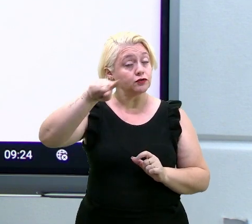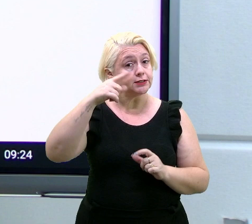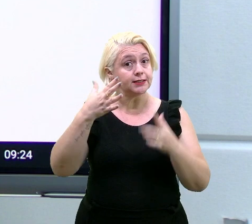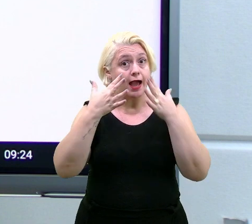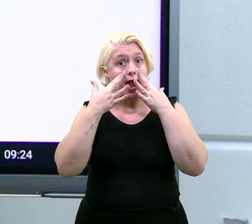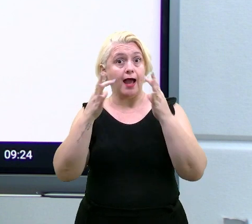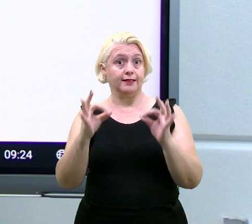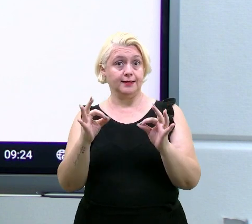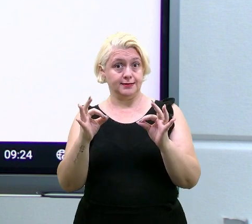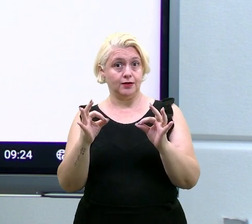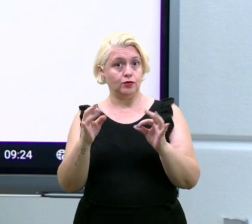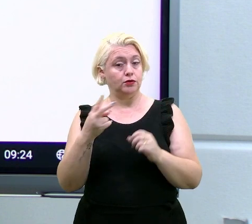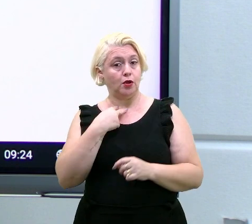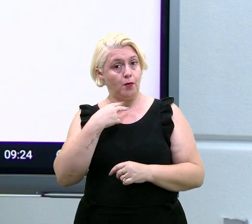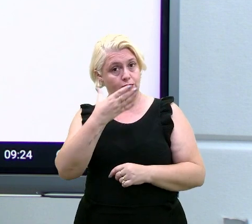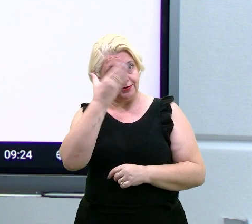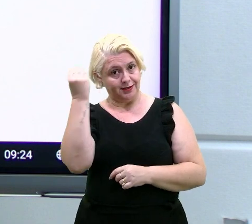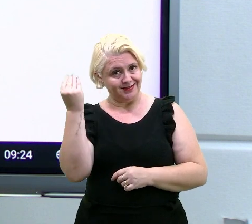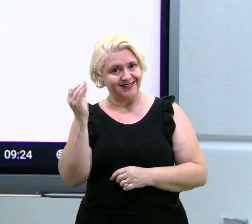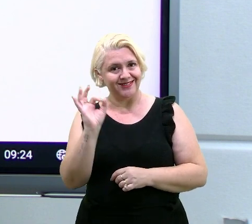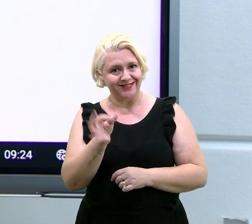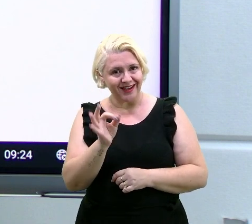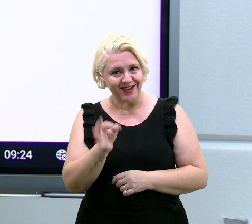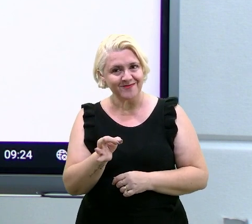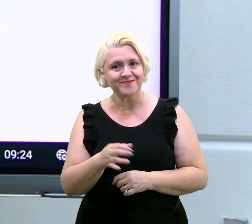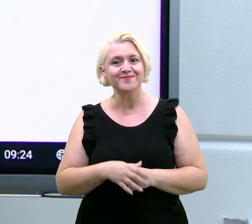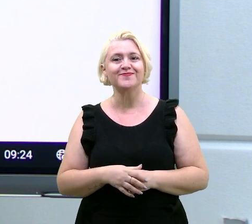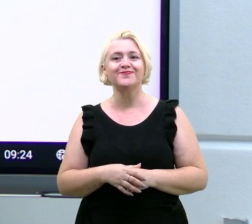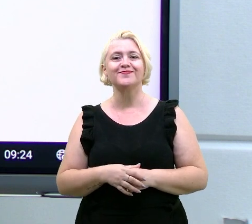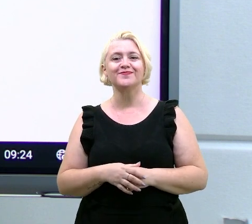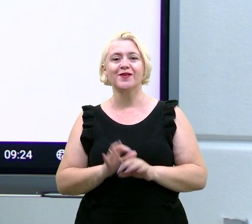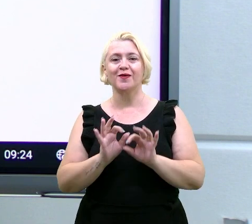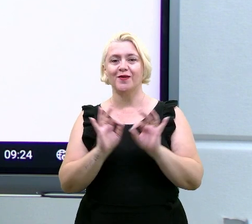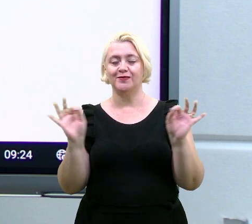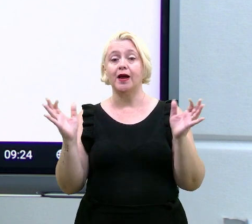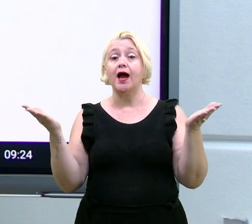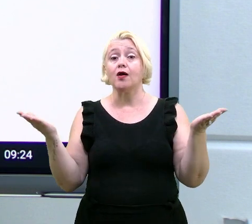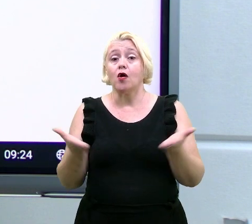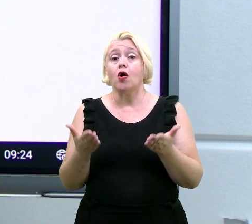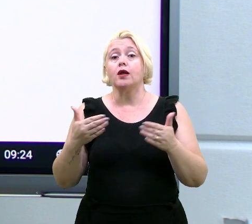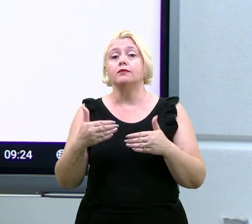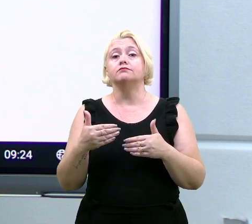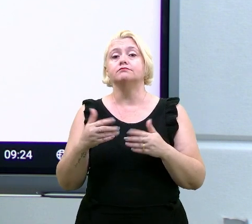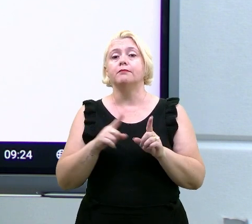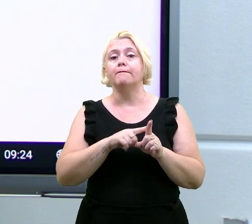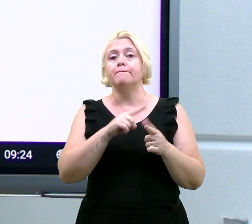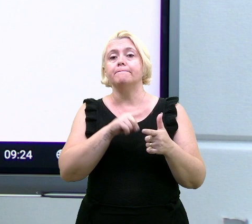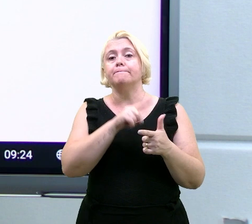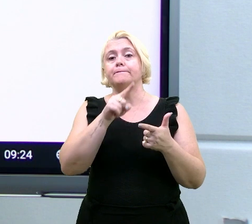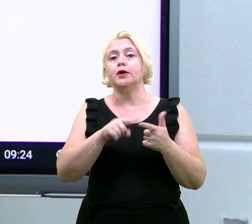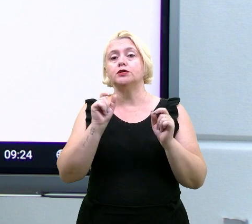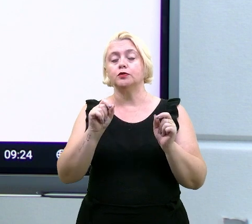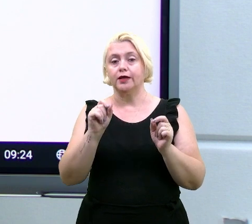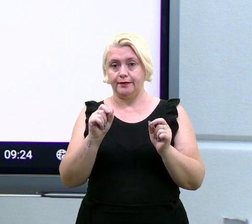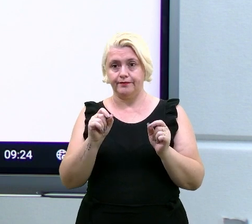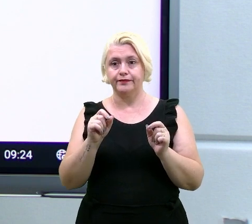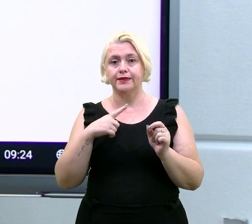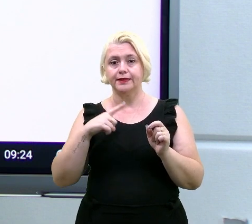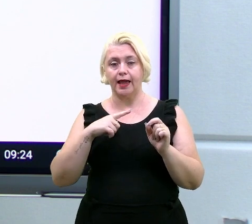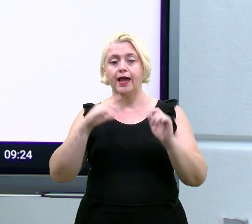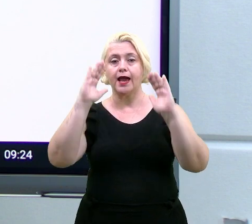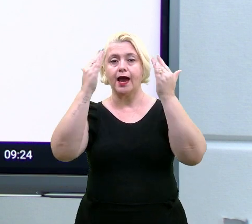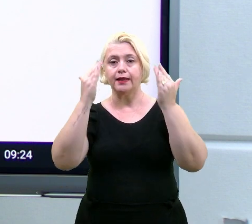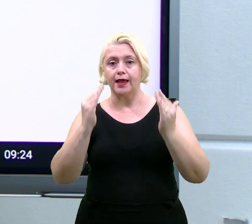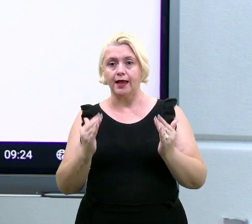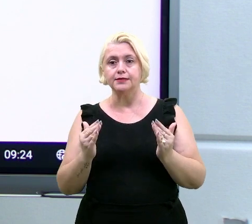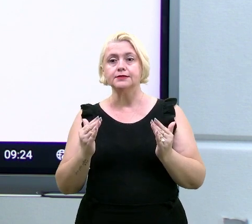atente a isso não se esqueça perfeito ótimo agora nós vamos ver mais um aspecto que também